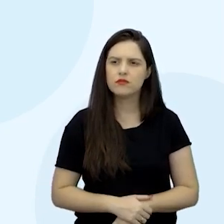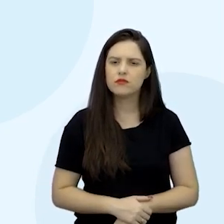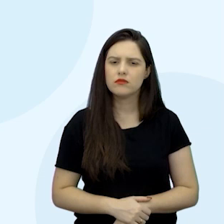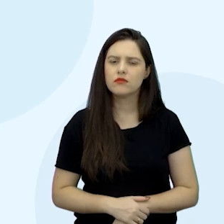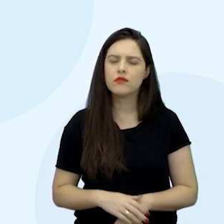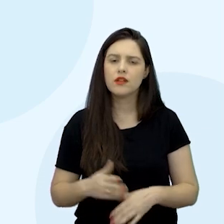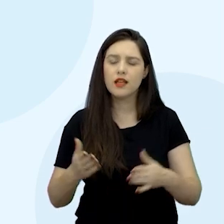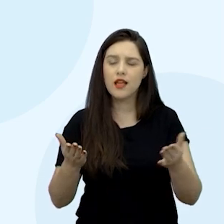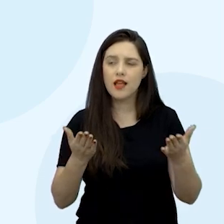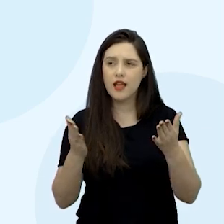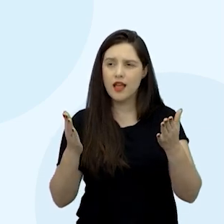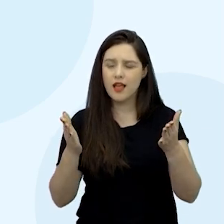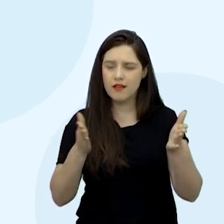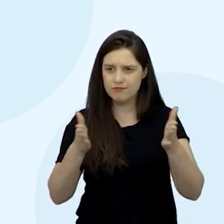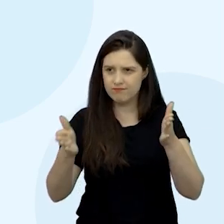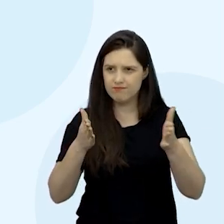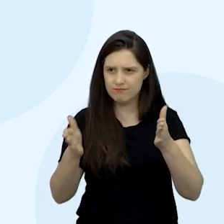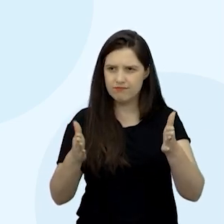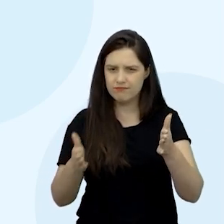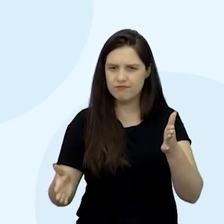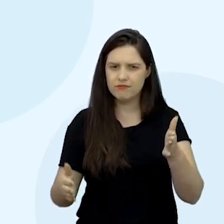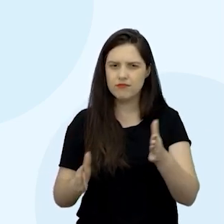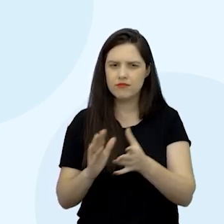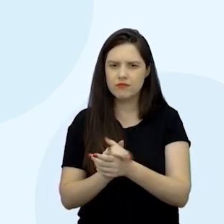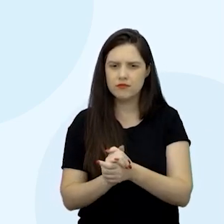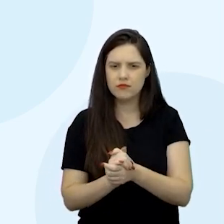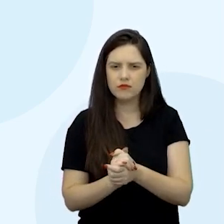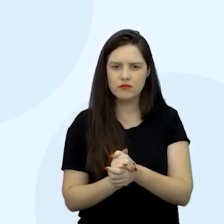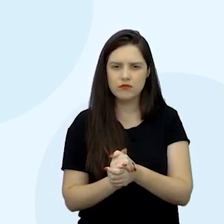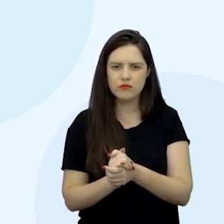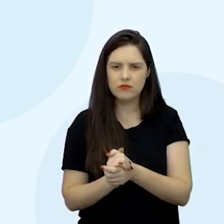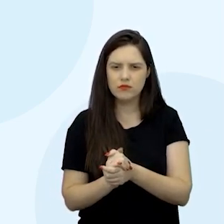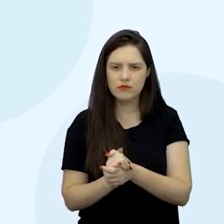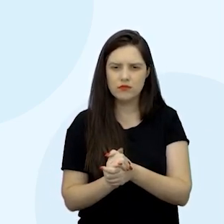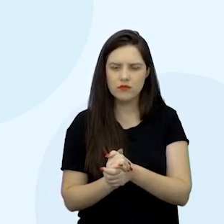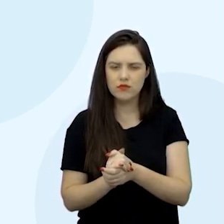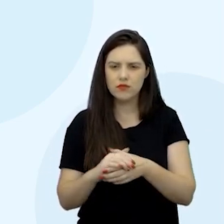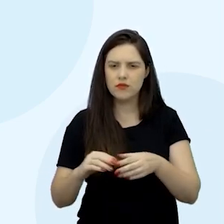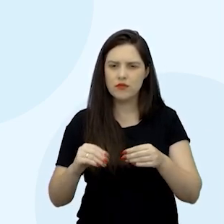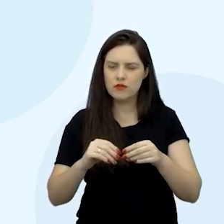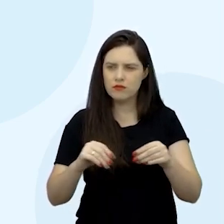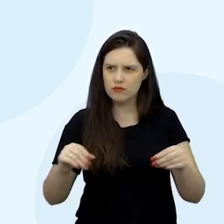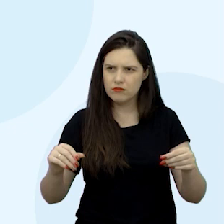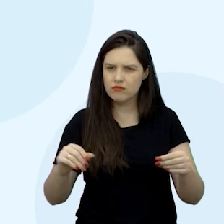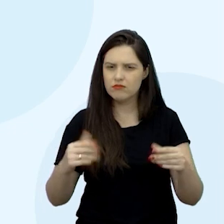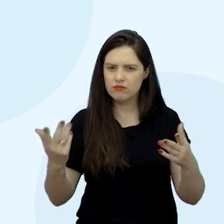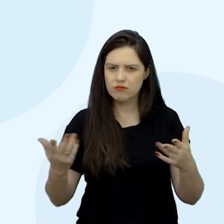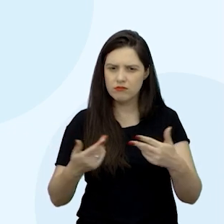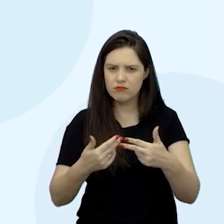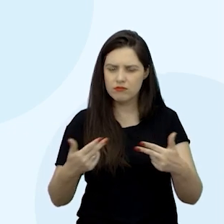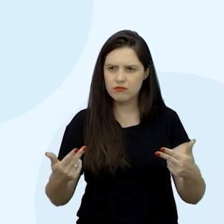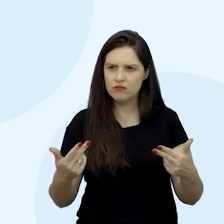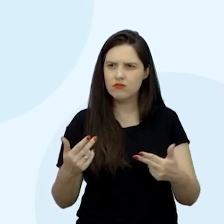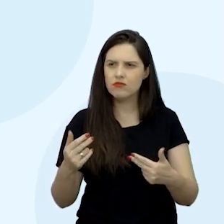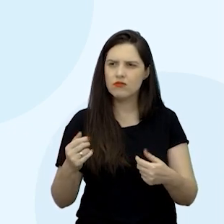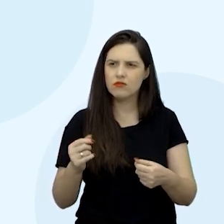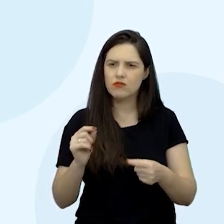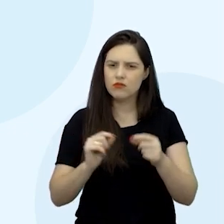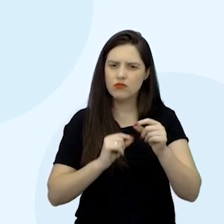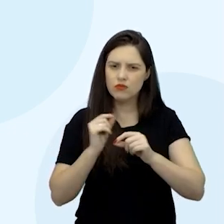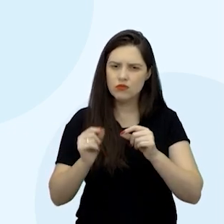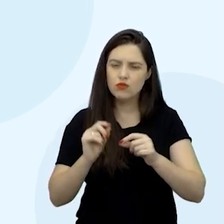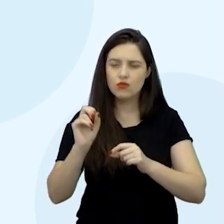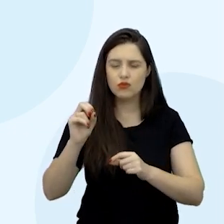famoso, ímã de barra, né, no caso. Esse aqui é o ímã de barra, esse aqui é o ímã chamado ímã de ferradura. Tem o norte e o